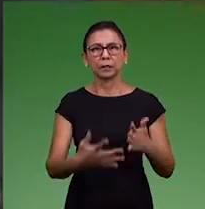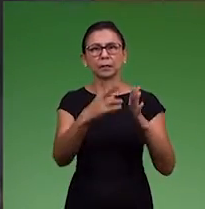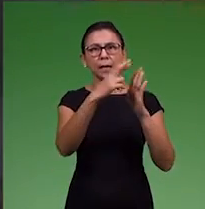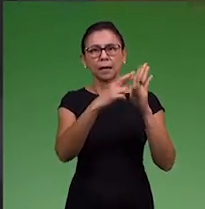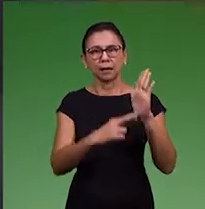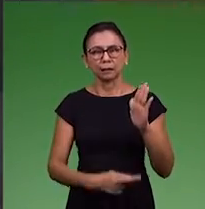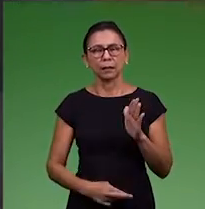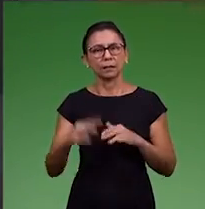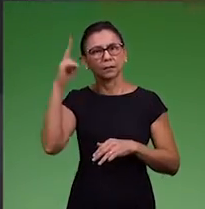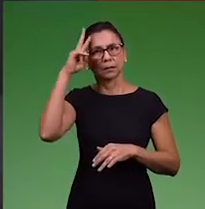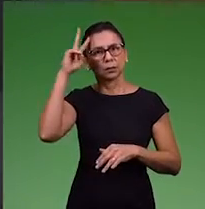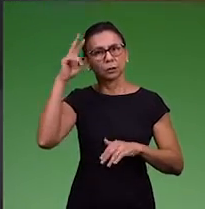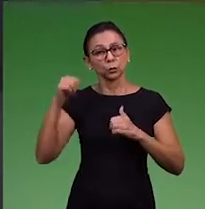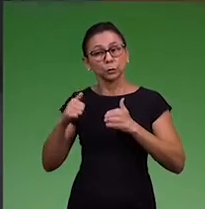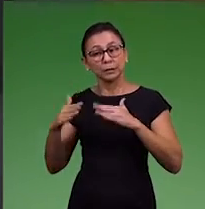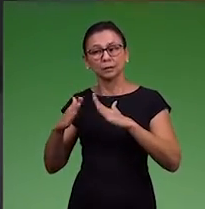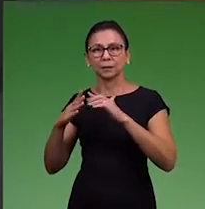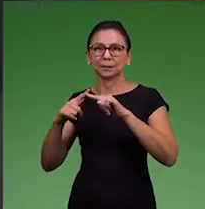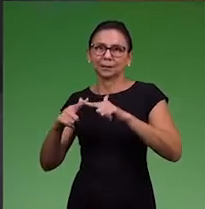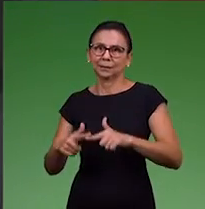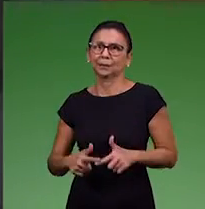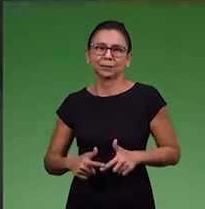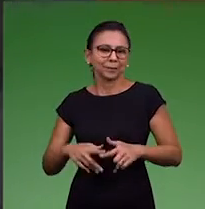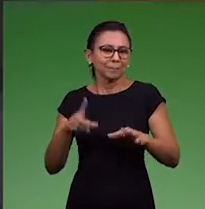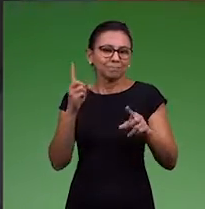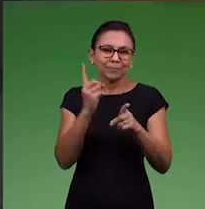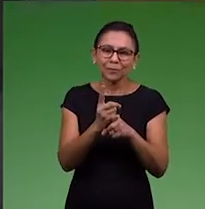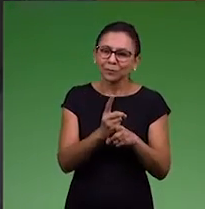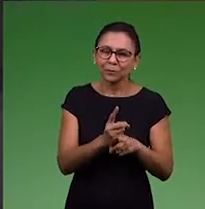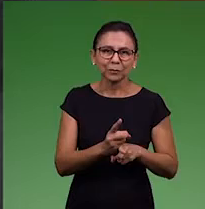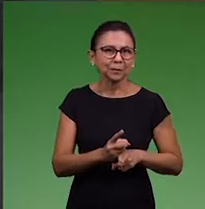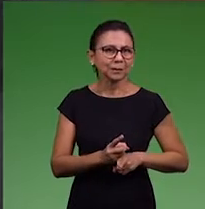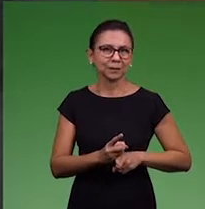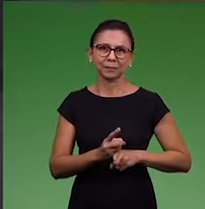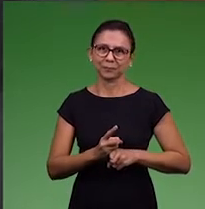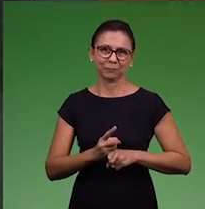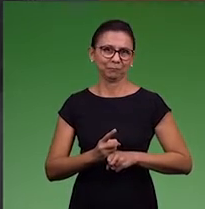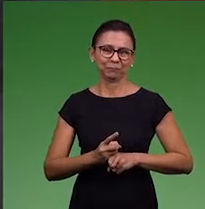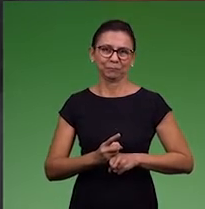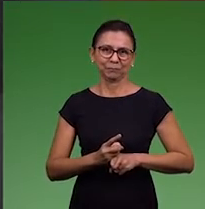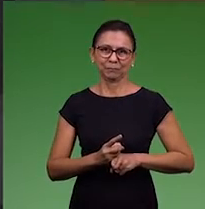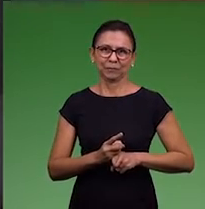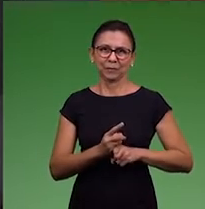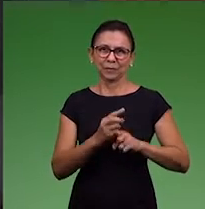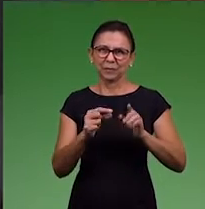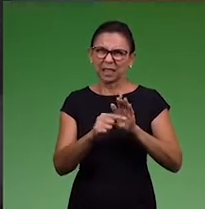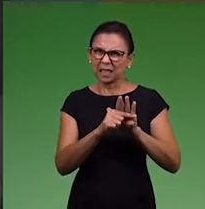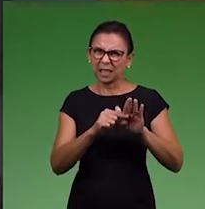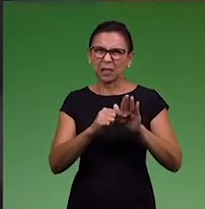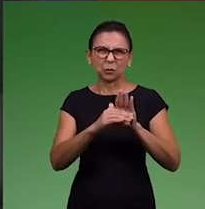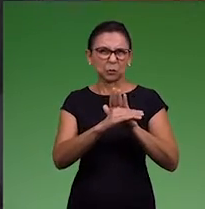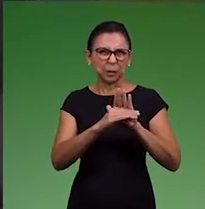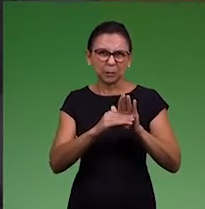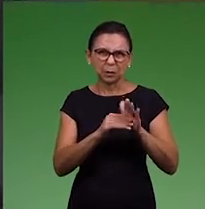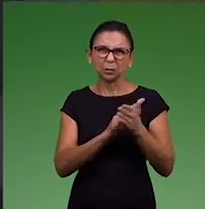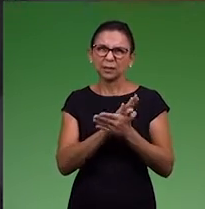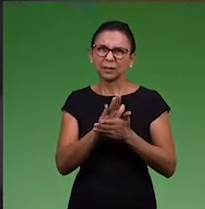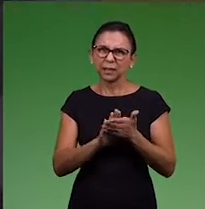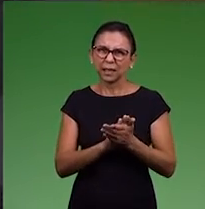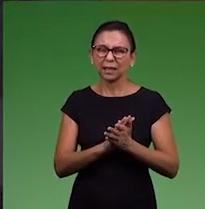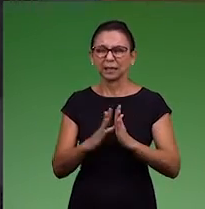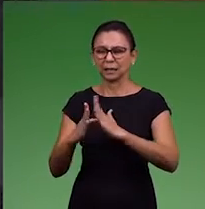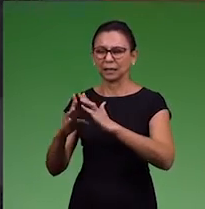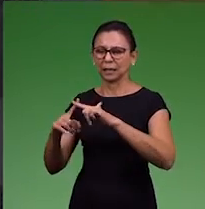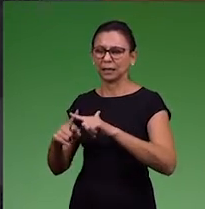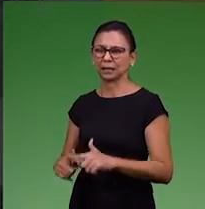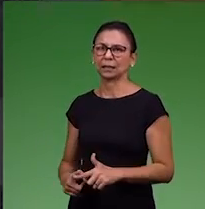dessa igreja, você não vai encontrar nenhuma abordagem que a igreja cultuava qualquer ídolo. Porque você pega, por